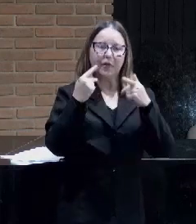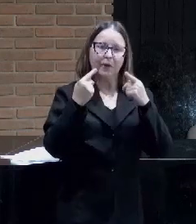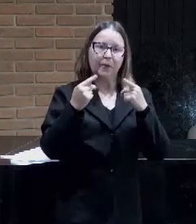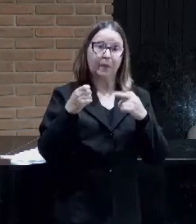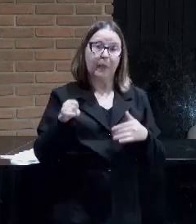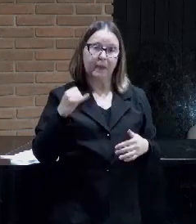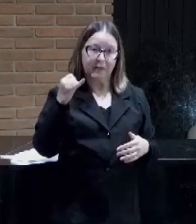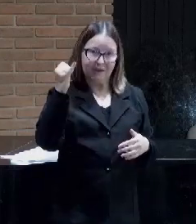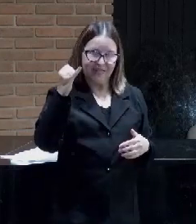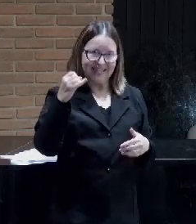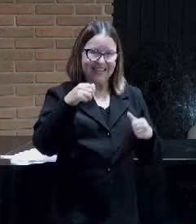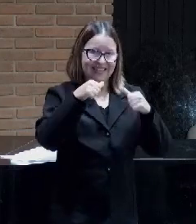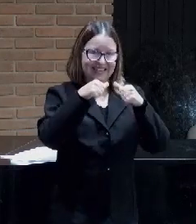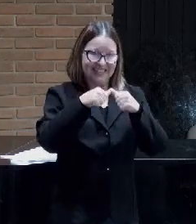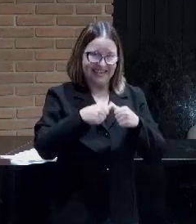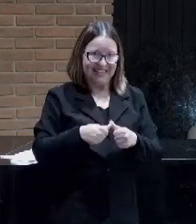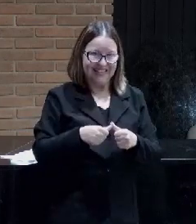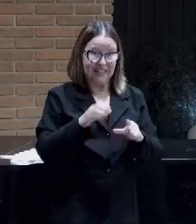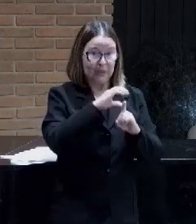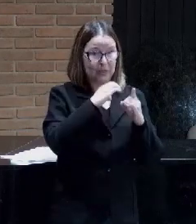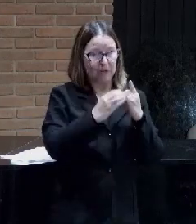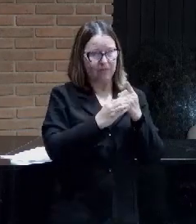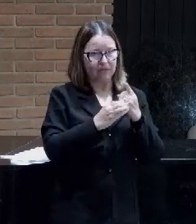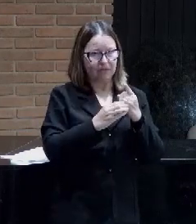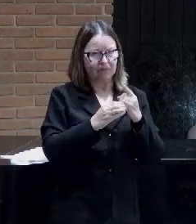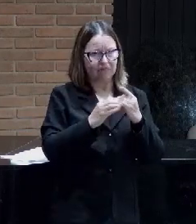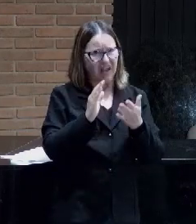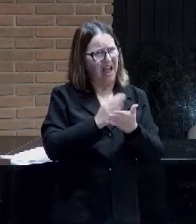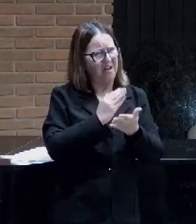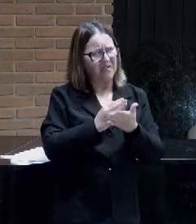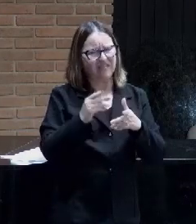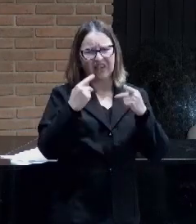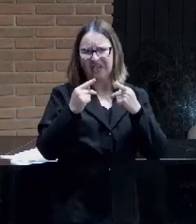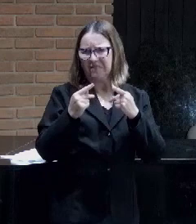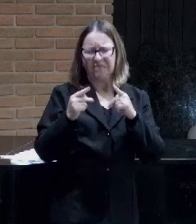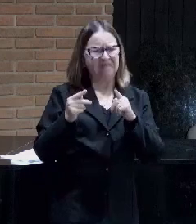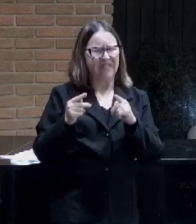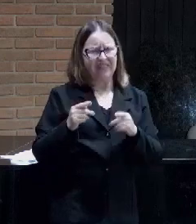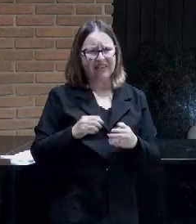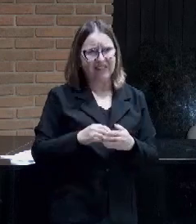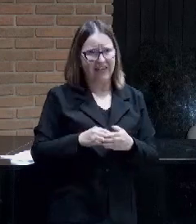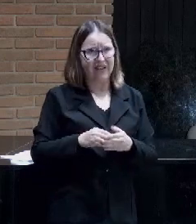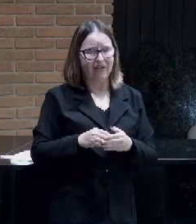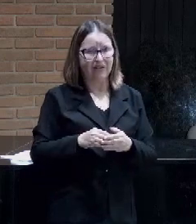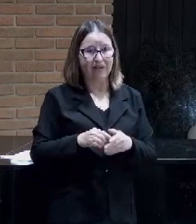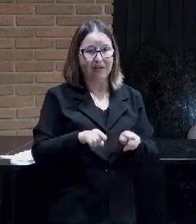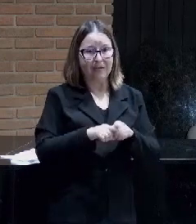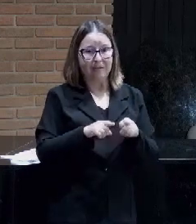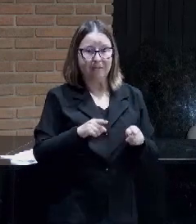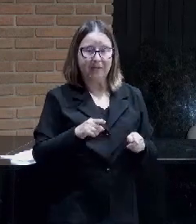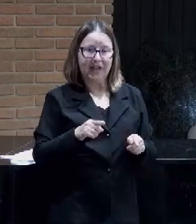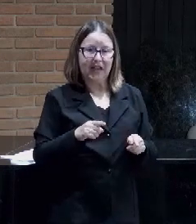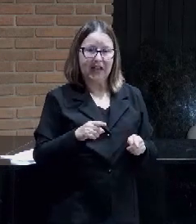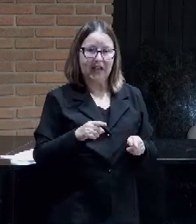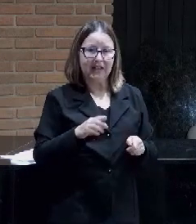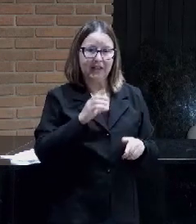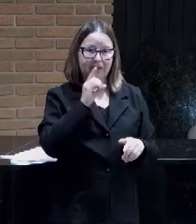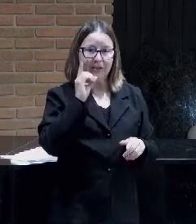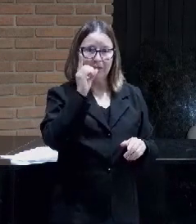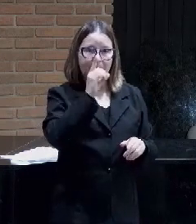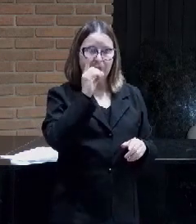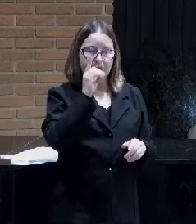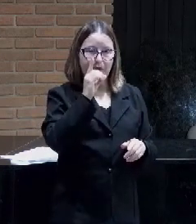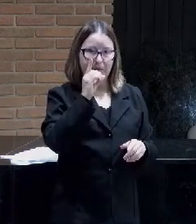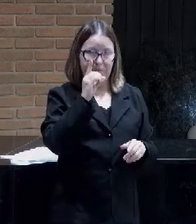importante estar no culto. E algum dos irmãos falou assim, não, mas o momento de que nós temos um domingo de manhã ou de noite é apenas uma reunião que